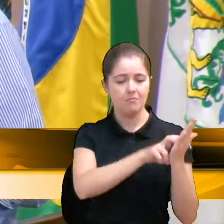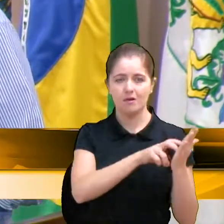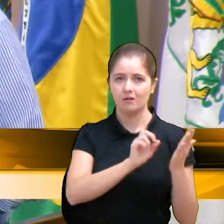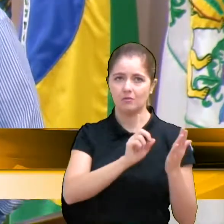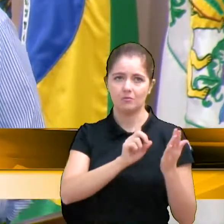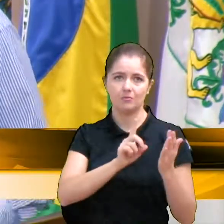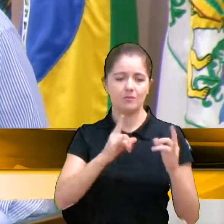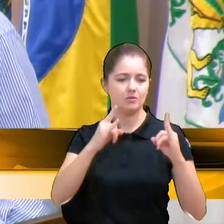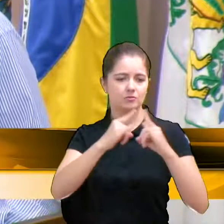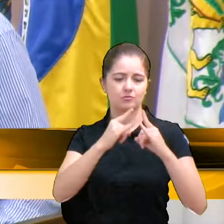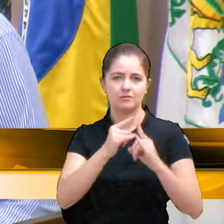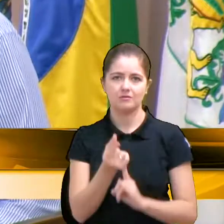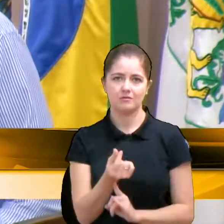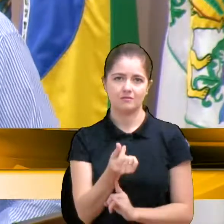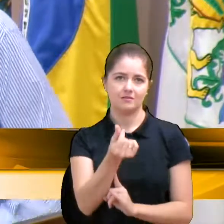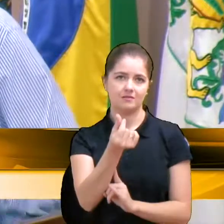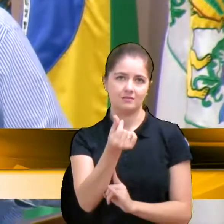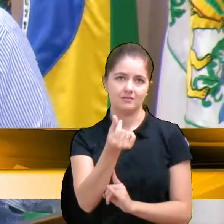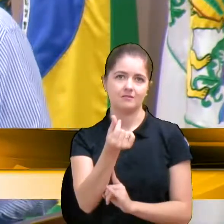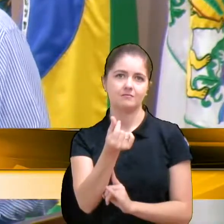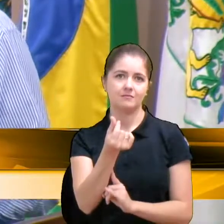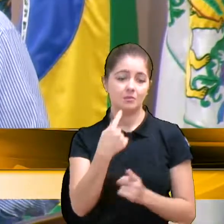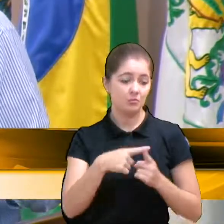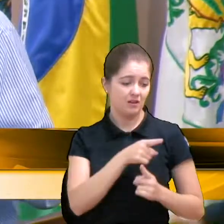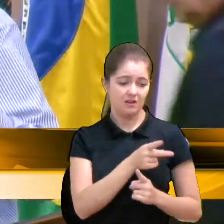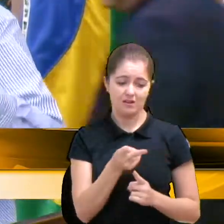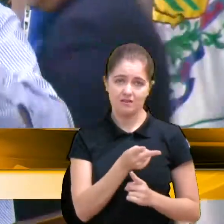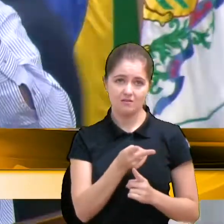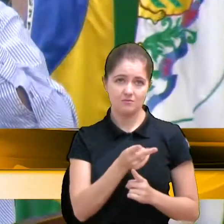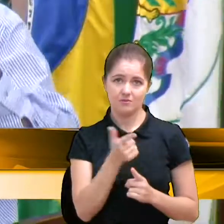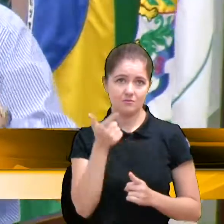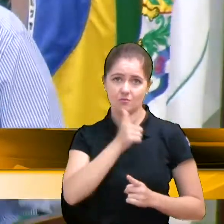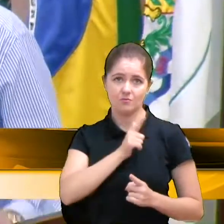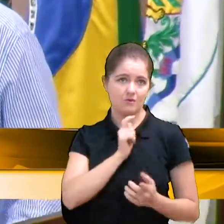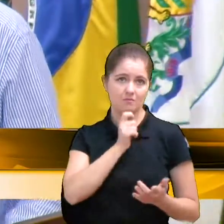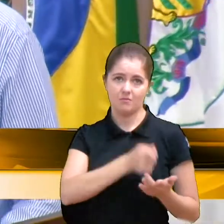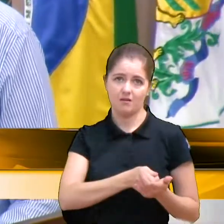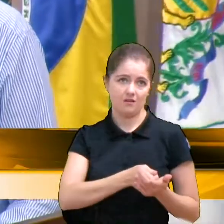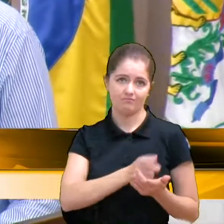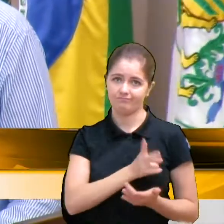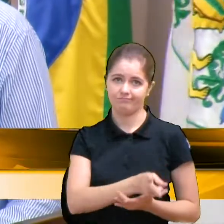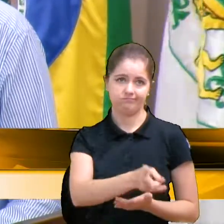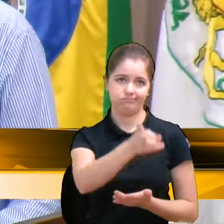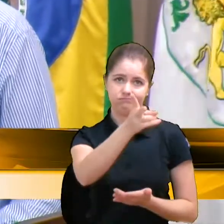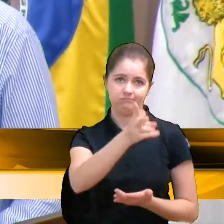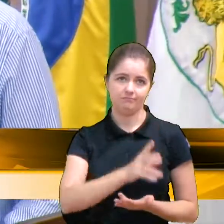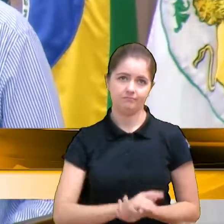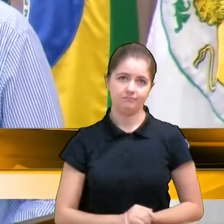financeira. Até porque esses não pagam mesmo e recorrem até o infinito.